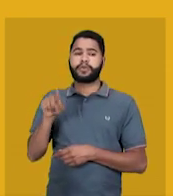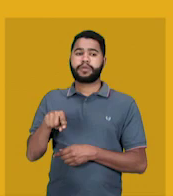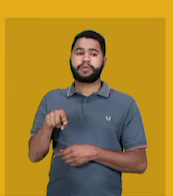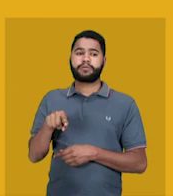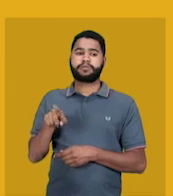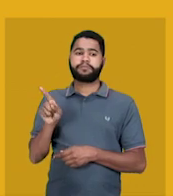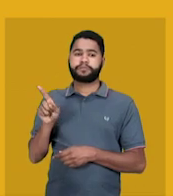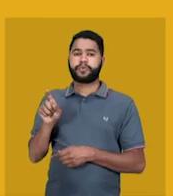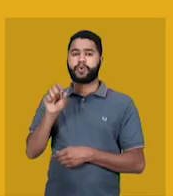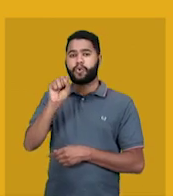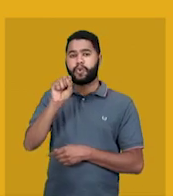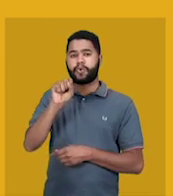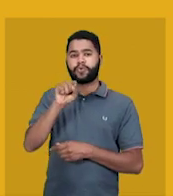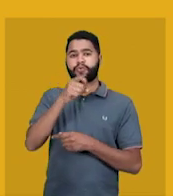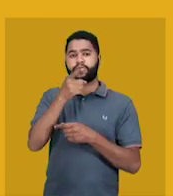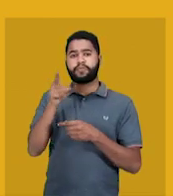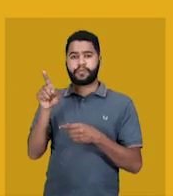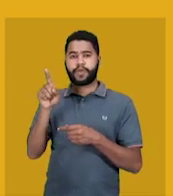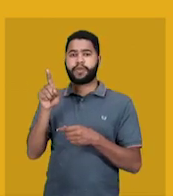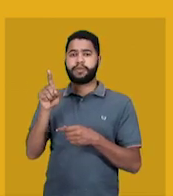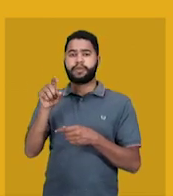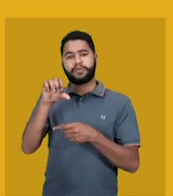sobre 9